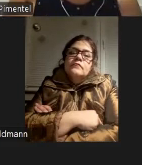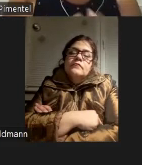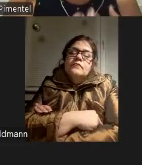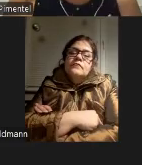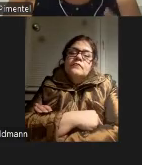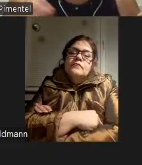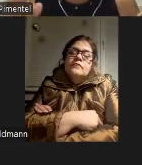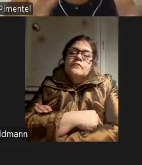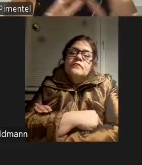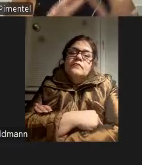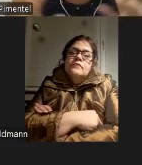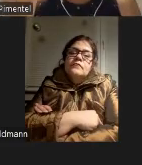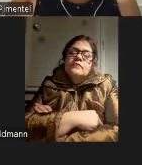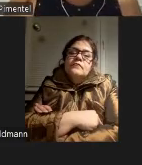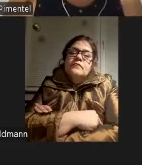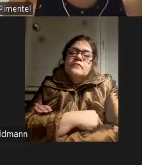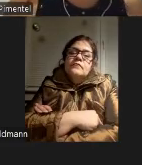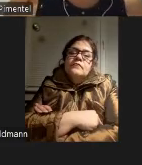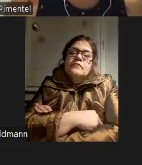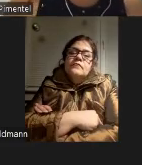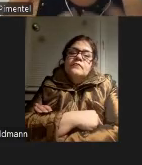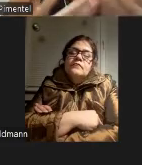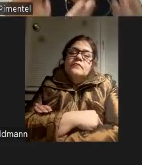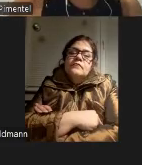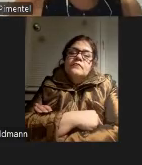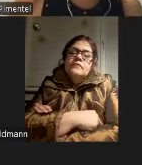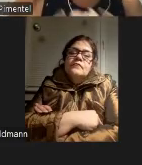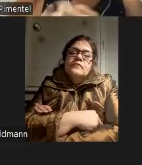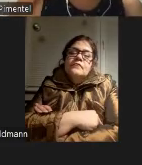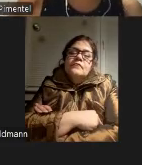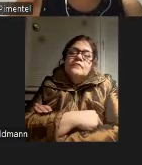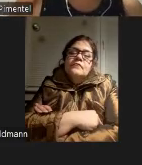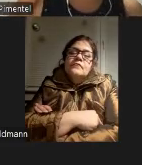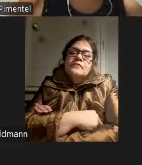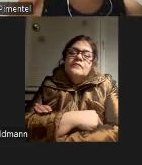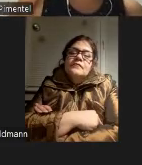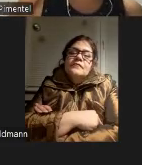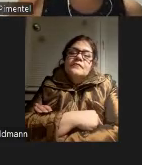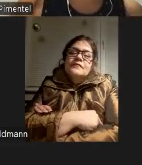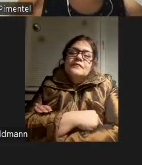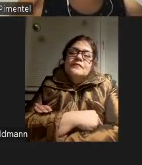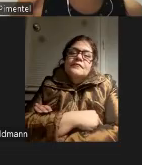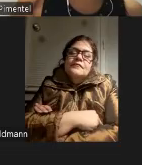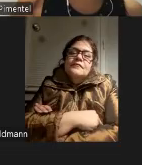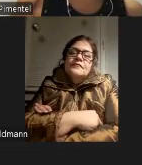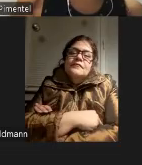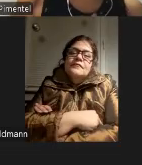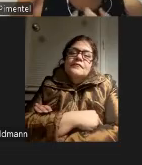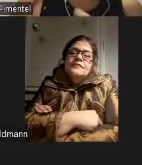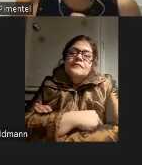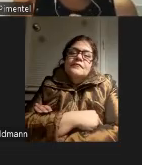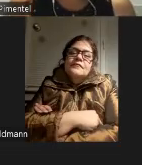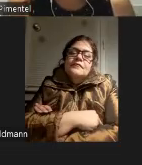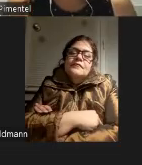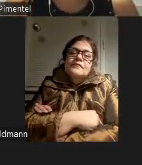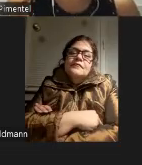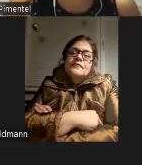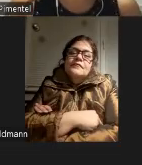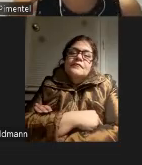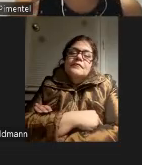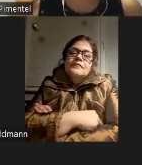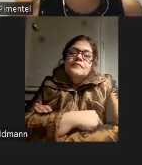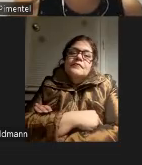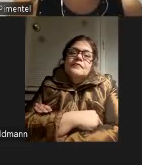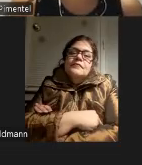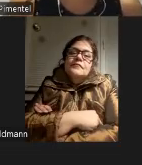saúde, no momento em que você entende o paciente como um todo, inclusive o sono desse paciente, tá? Então, Flavinha, se tu quiser